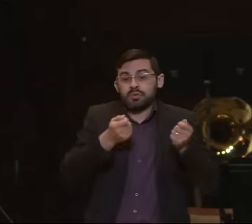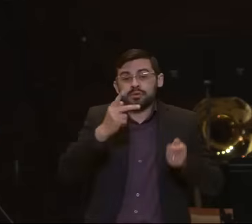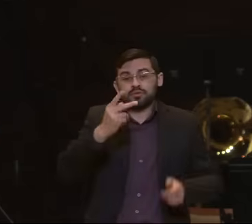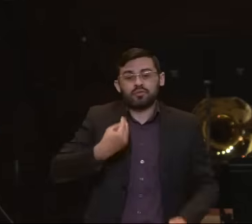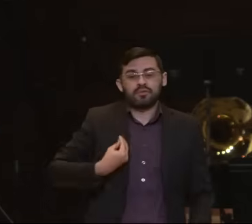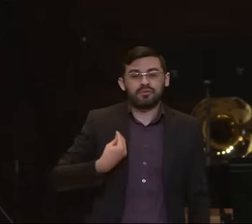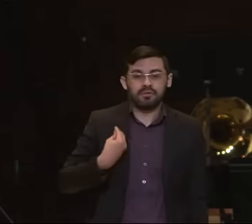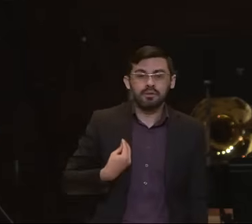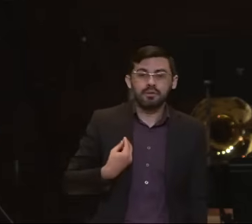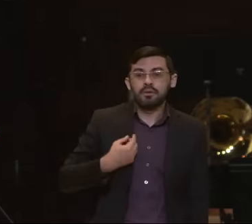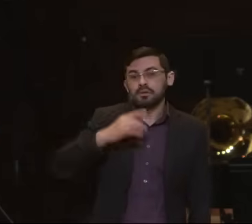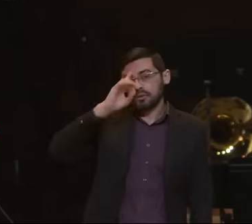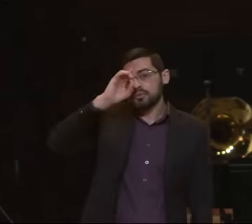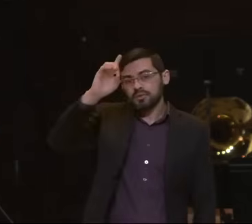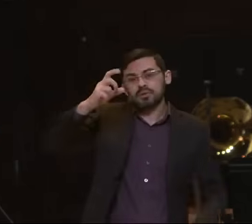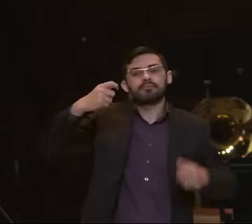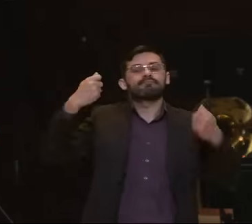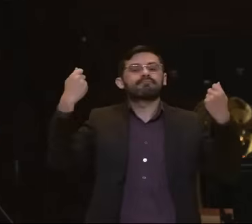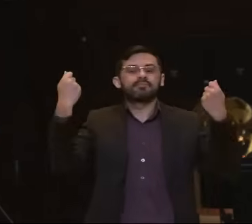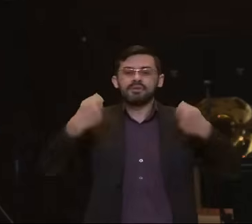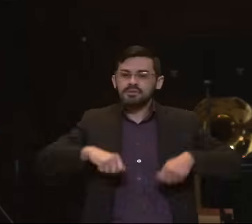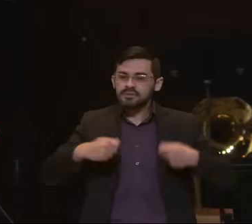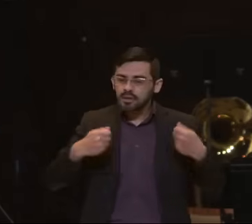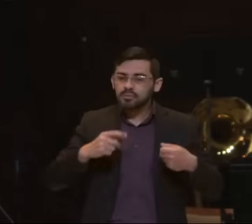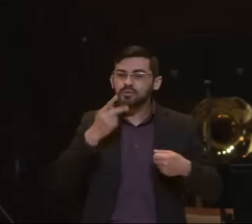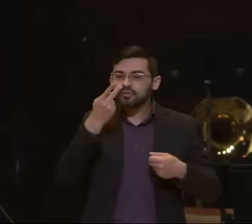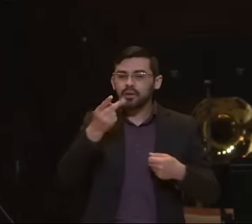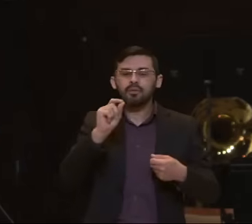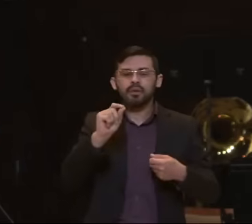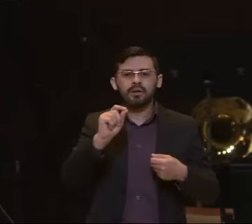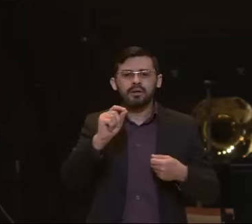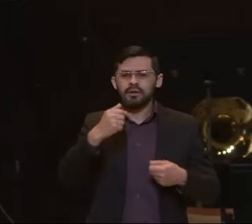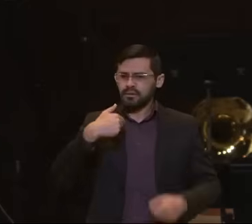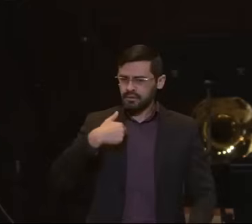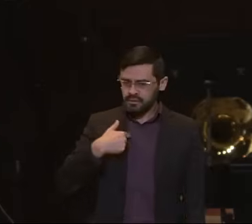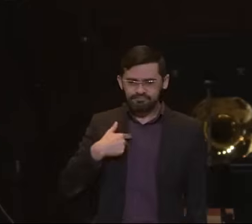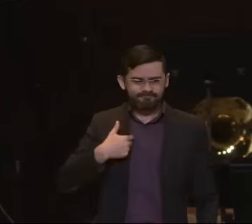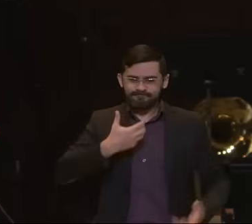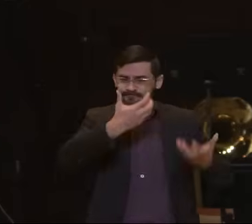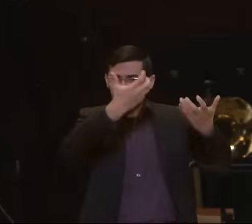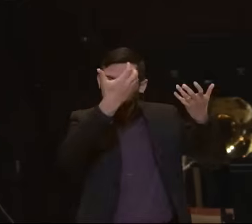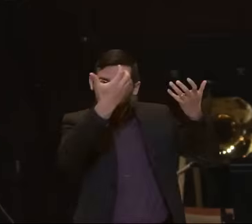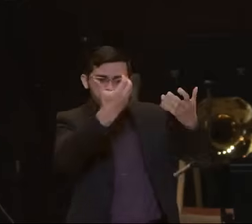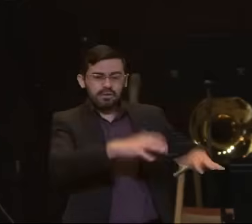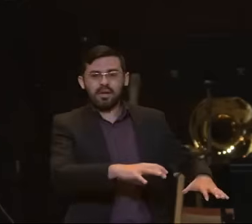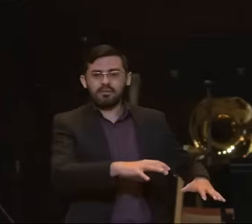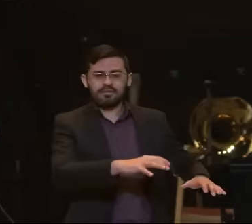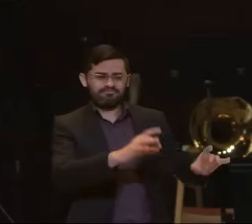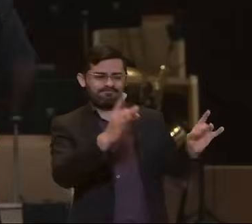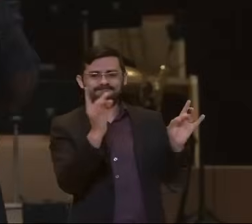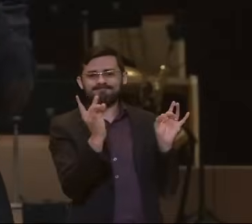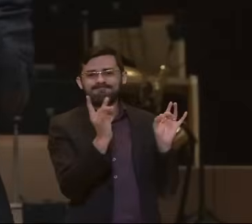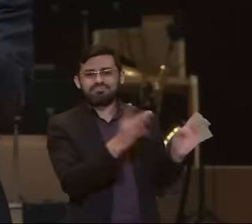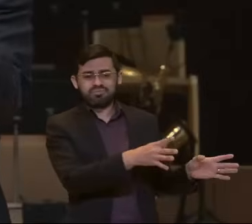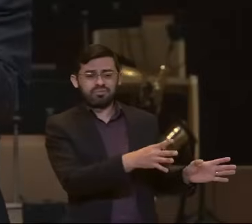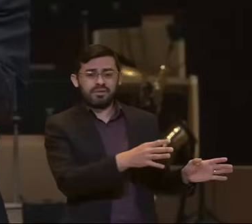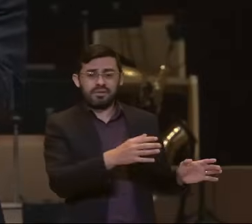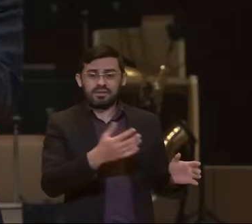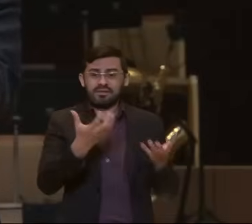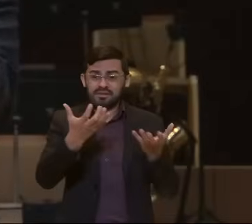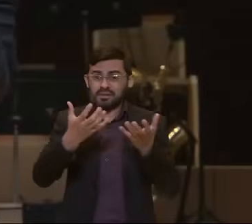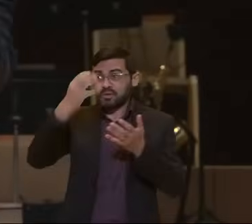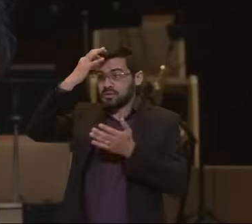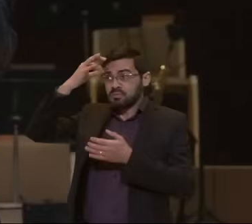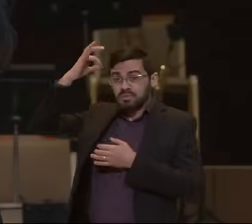e que a gente tem que um dia dizer: não vou ser mais controlado por isso, eu vou deixar o Espírito